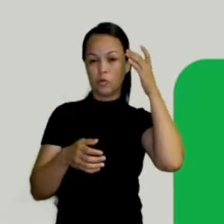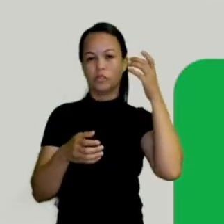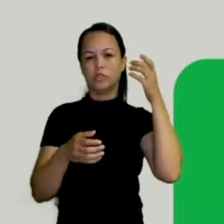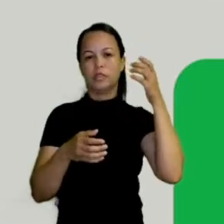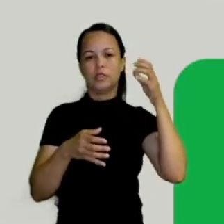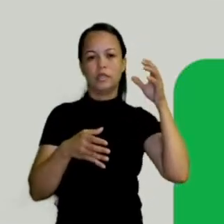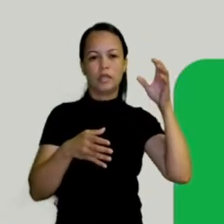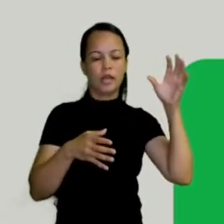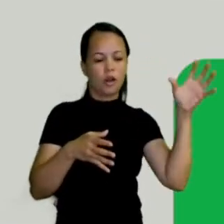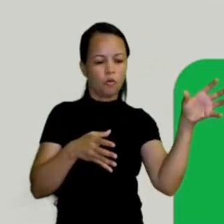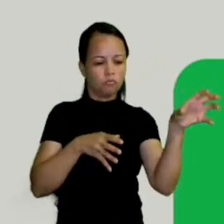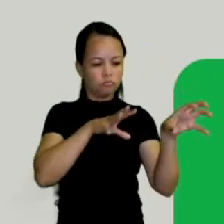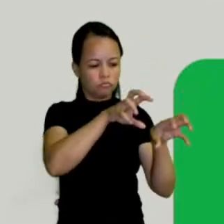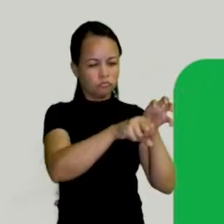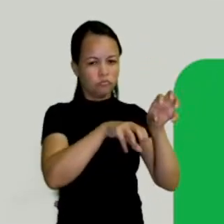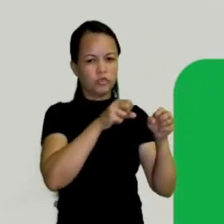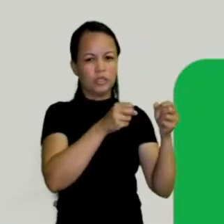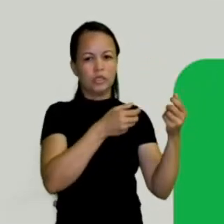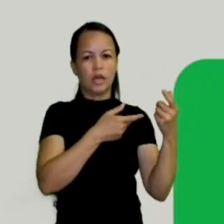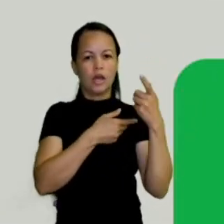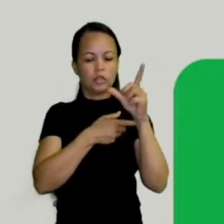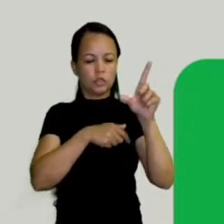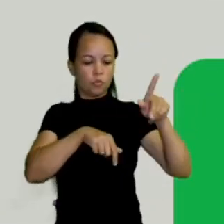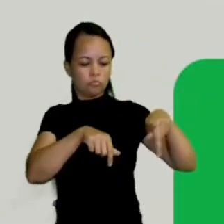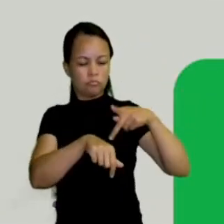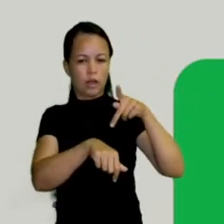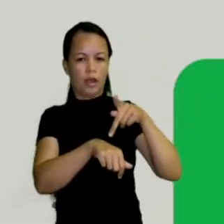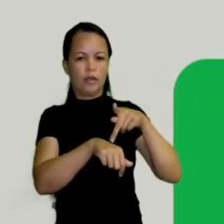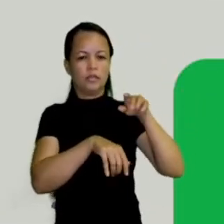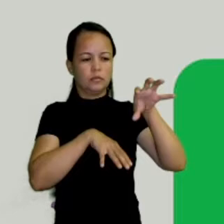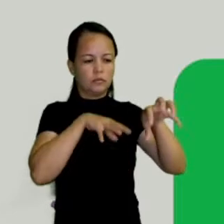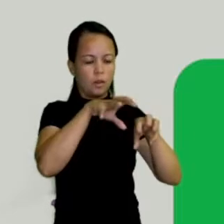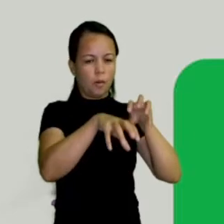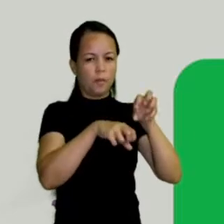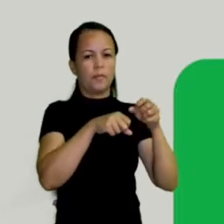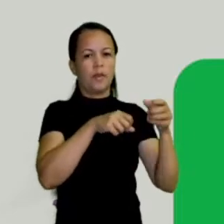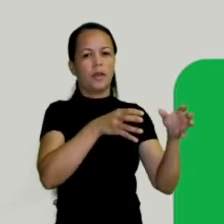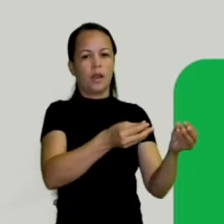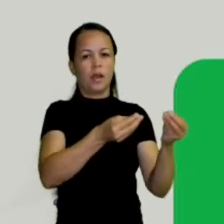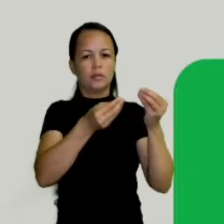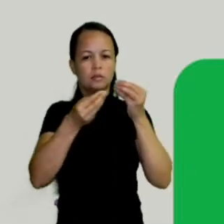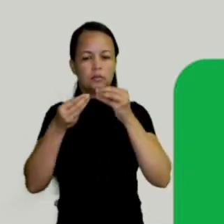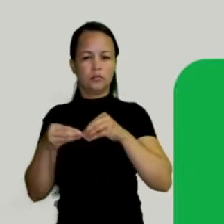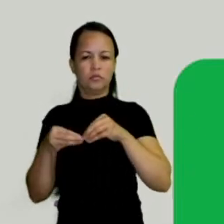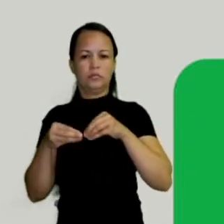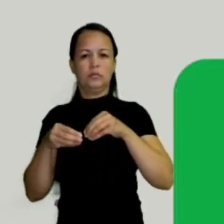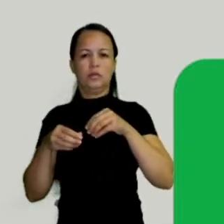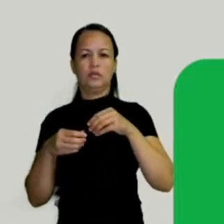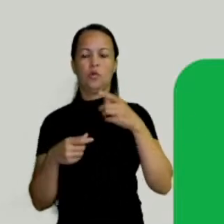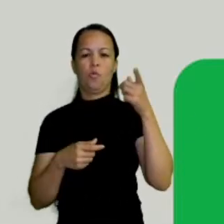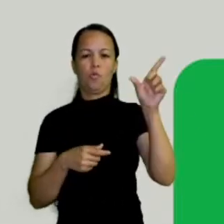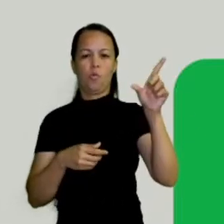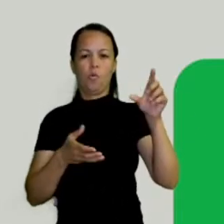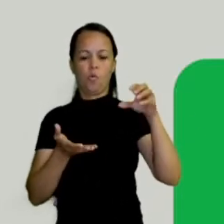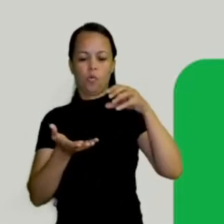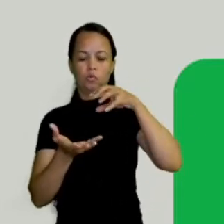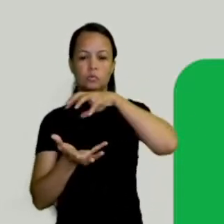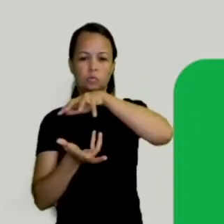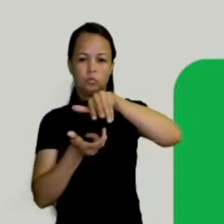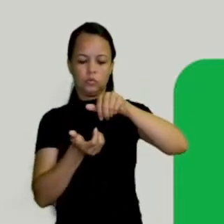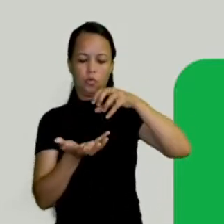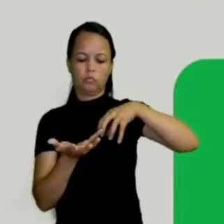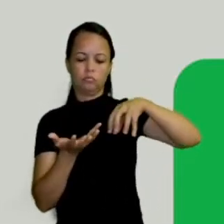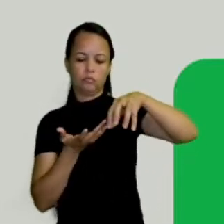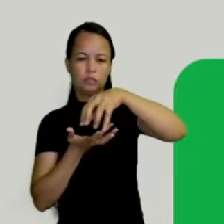traficadas, na verdade, lá de outros países, de outros continentes, eram trazidos por essas rotas